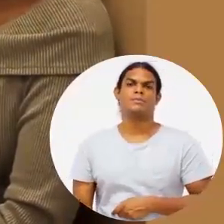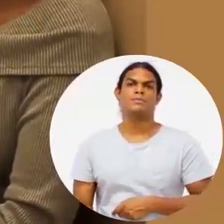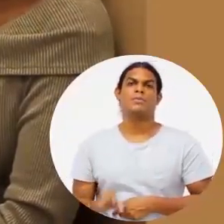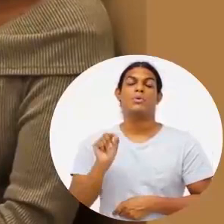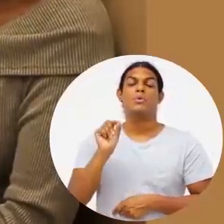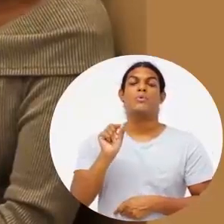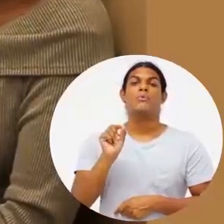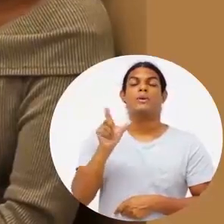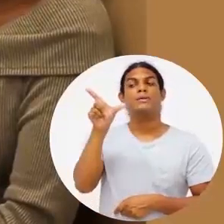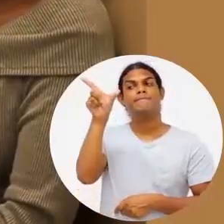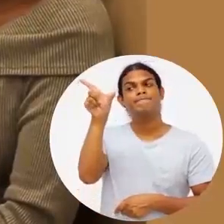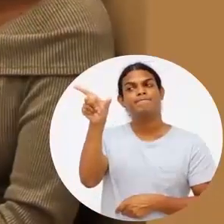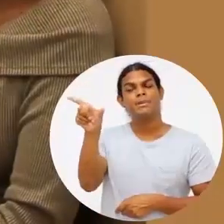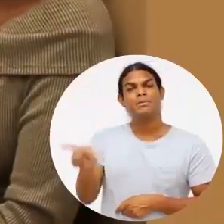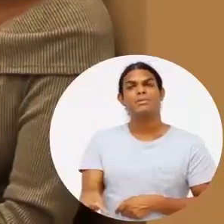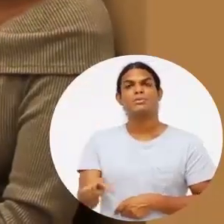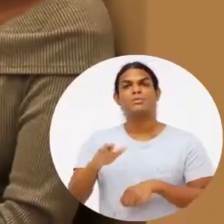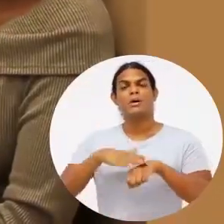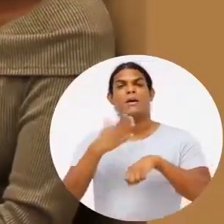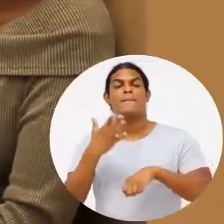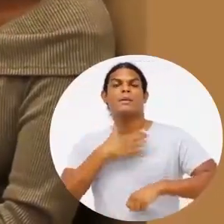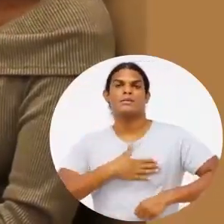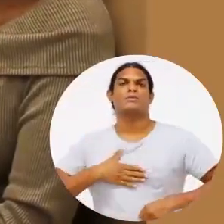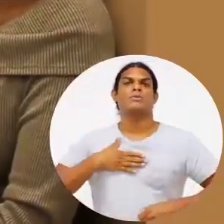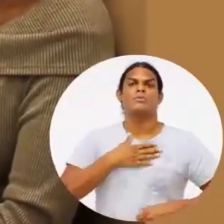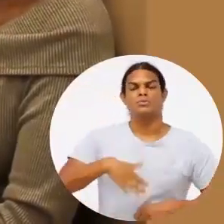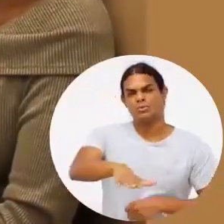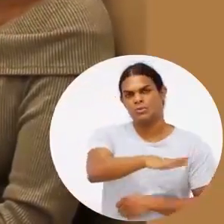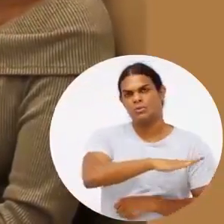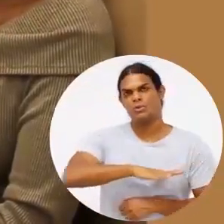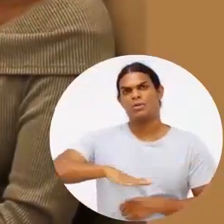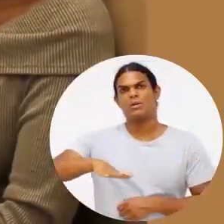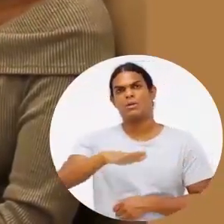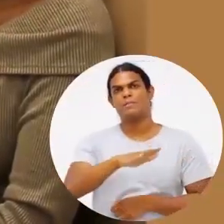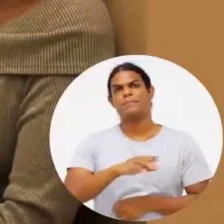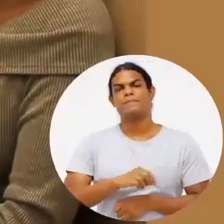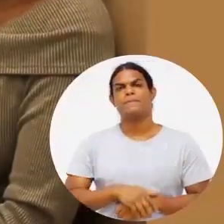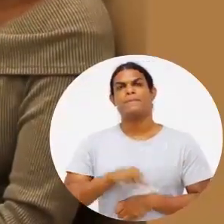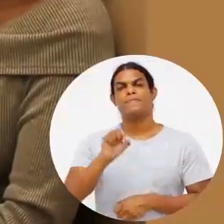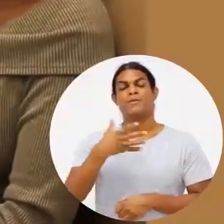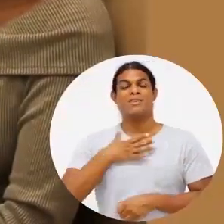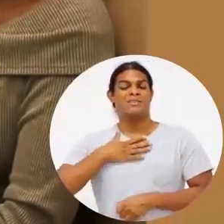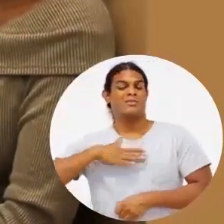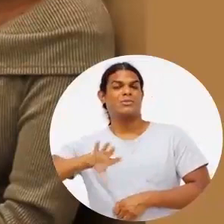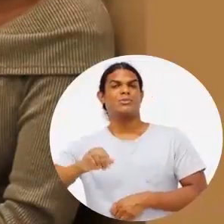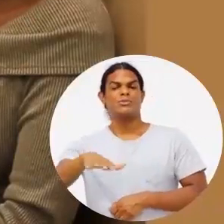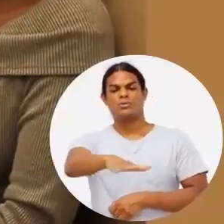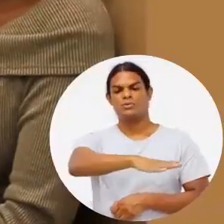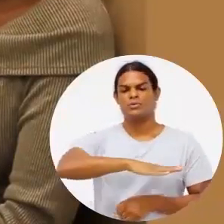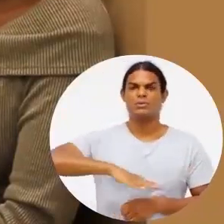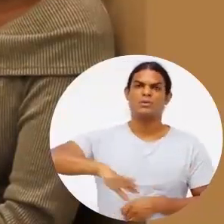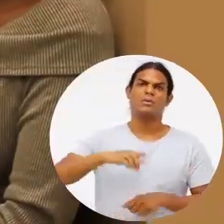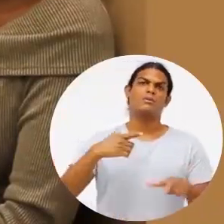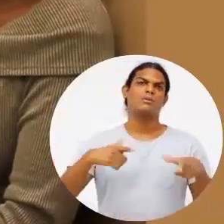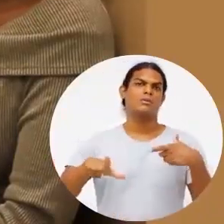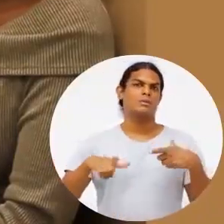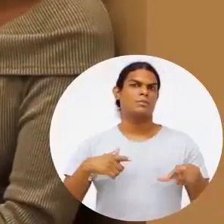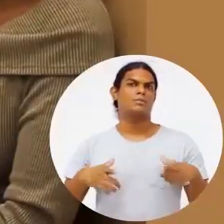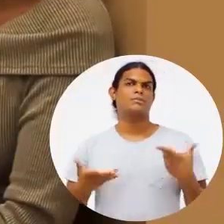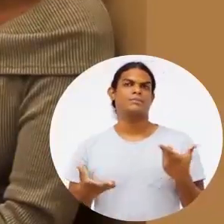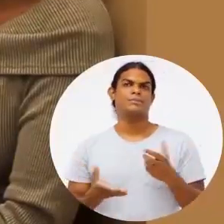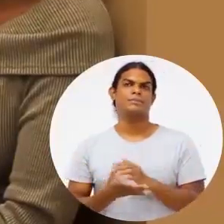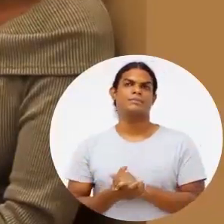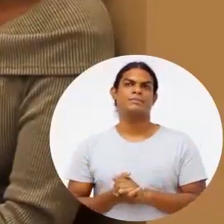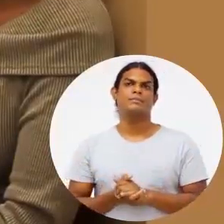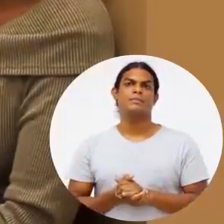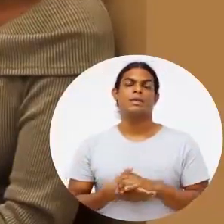o que é que mais a incomoda no ambiente que ela usa, o que é que seria ideal num ambiente imaginário para ela. Então, assim, a partir